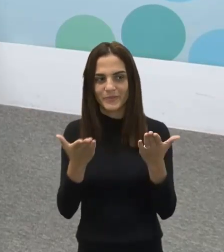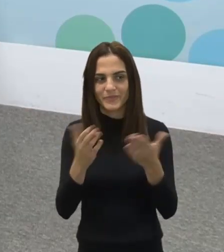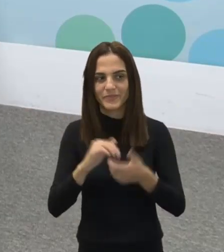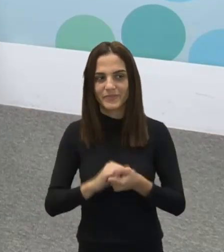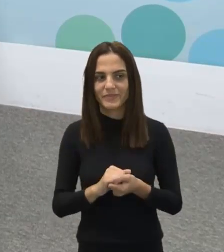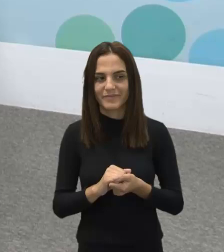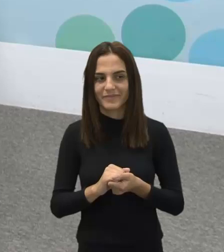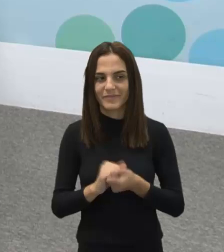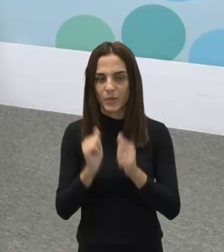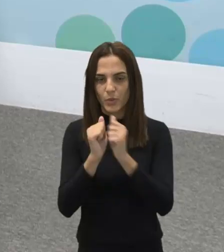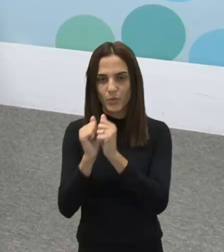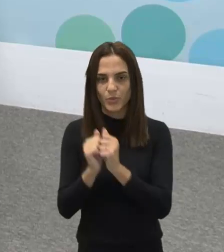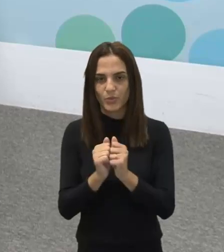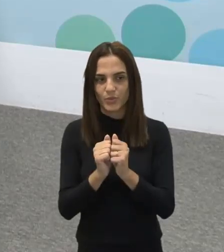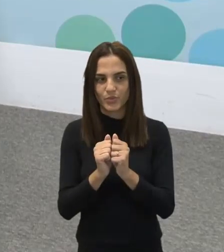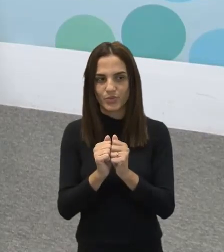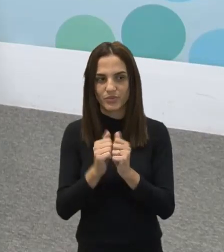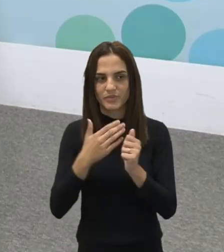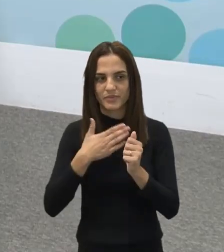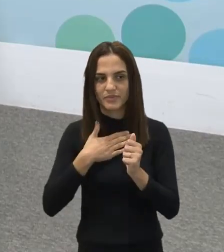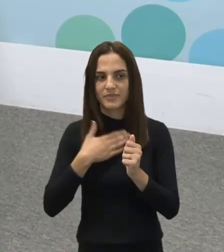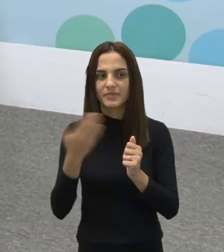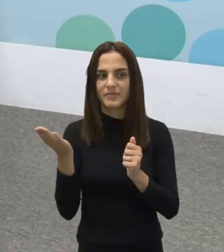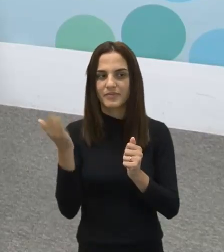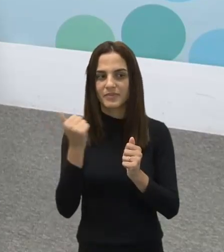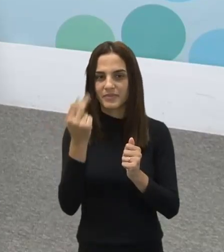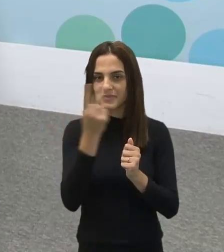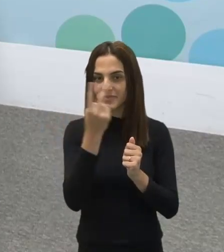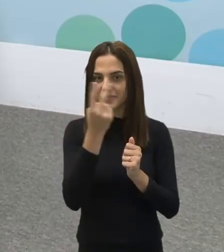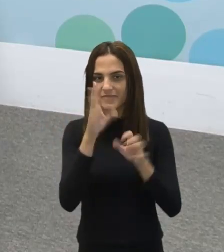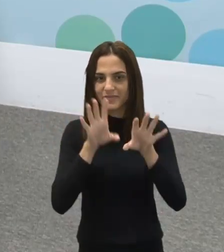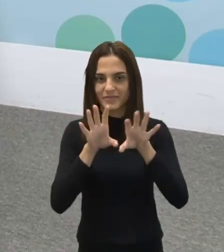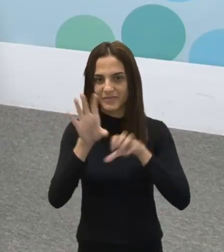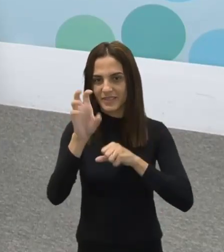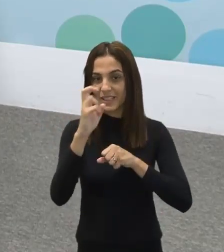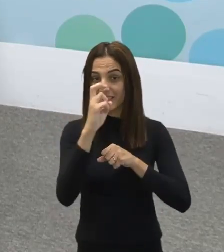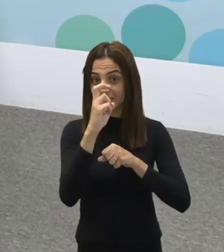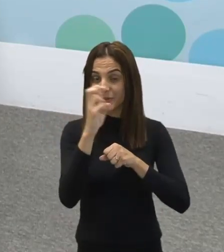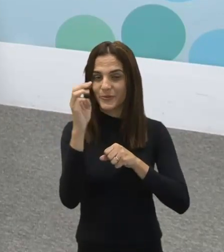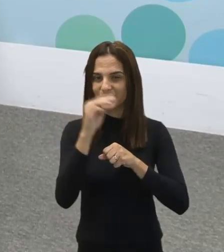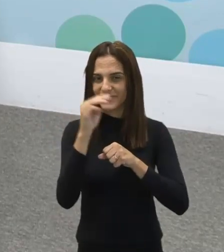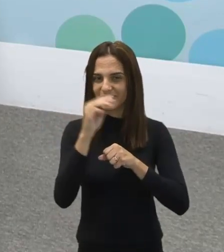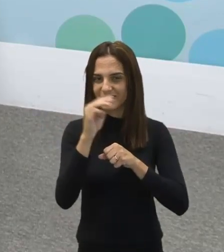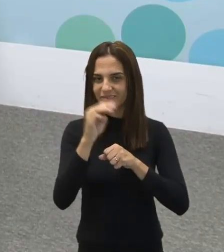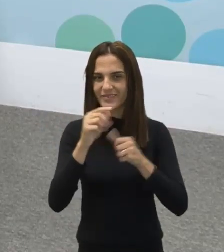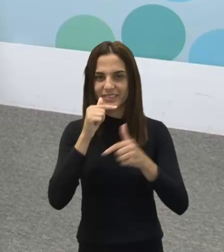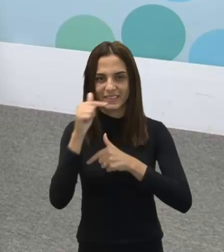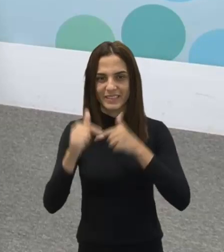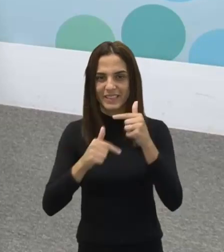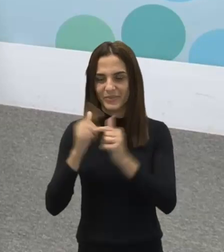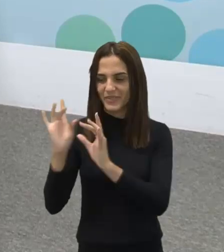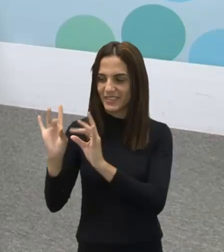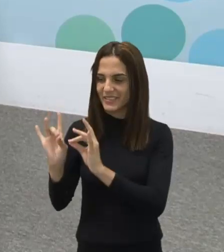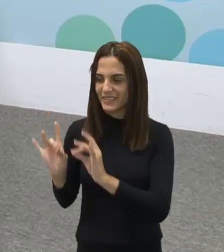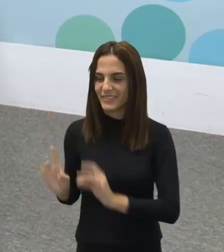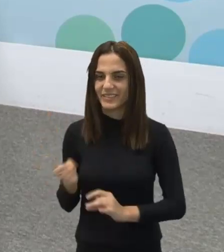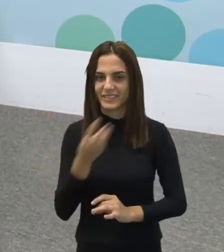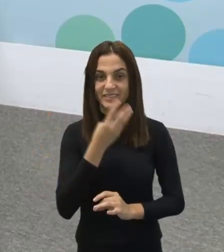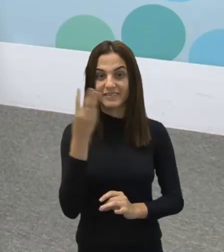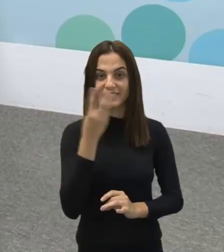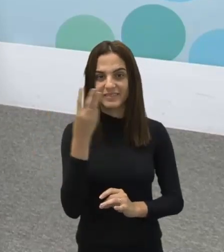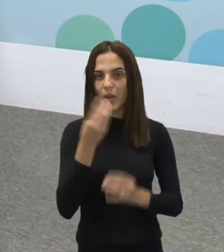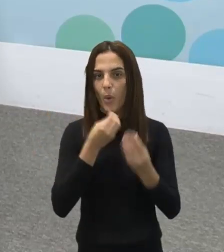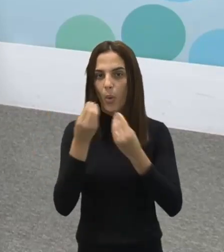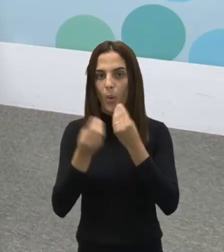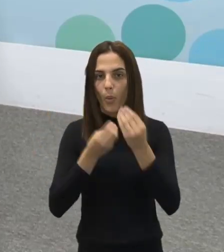quem fica aqui comigo, vamos para a nossa segunda formação daqui 5 minutinhos, que será Trabalho em Equipe 3. Como